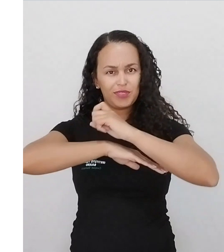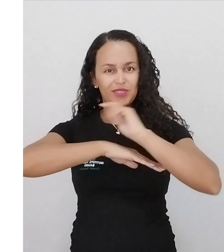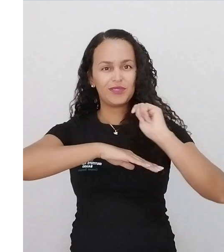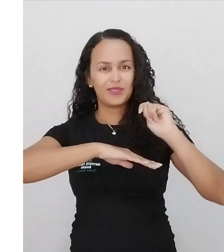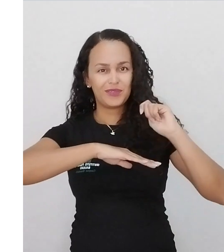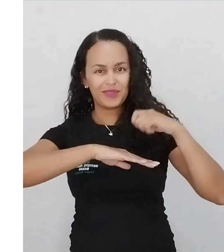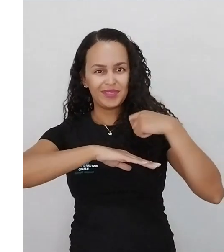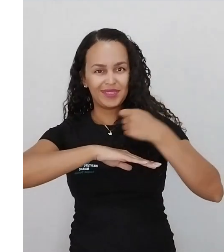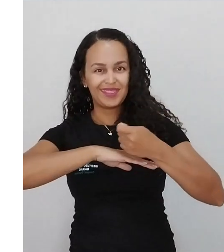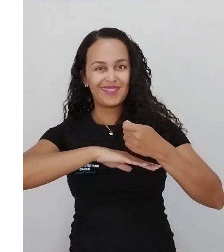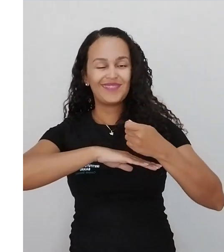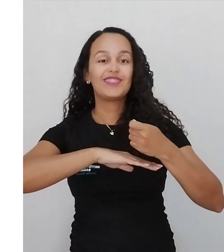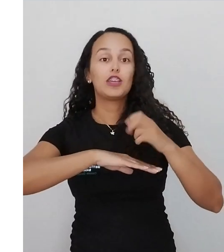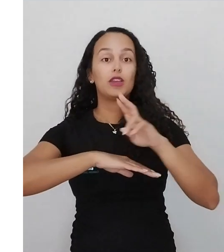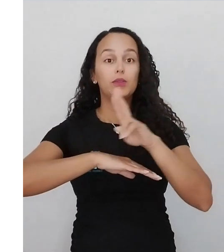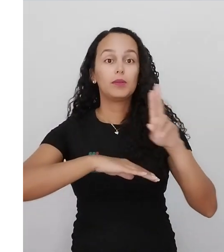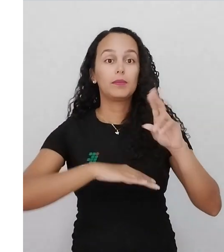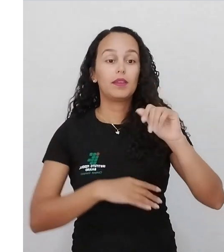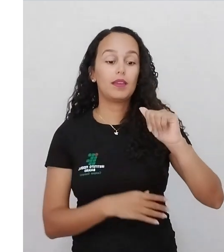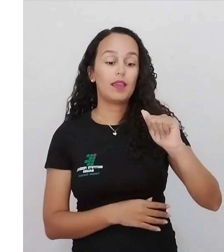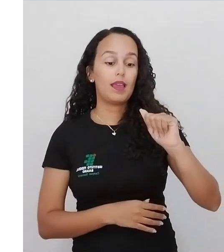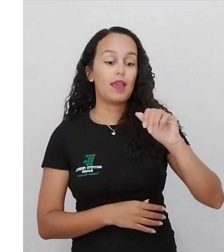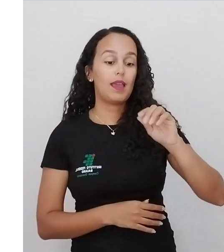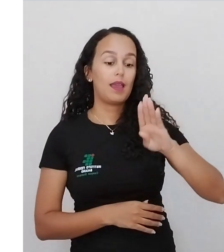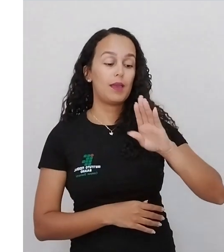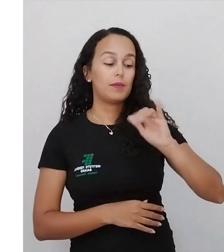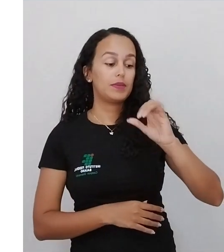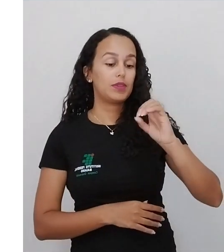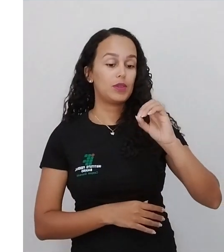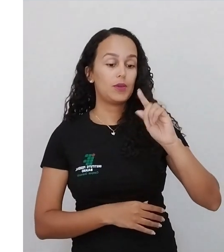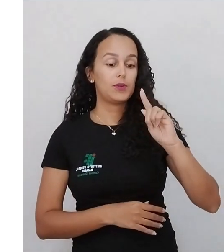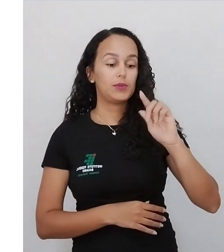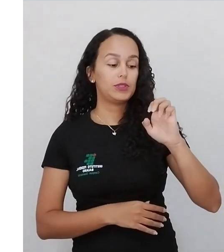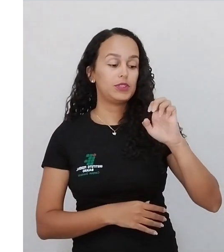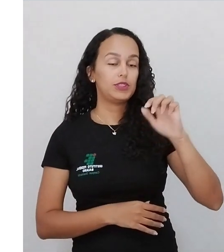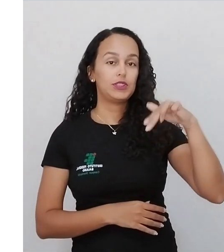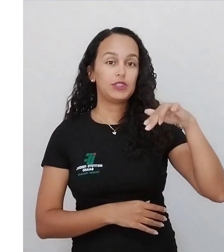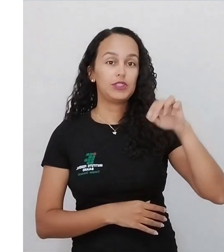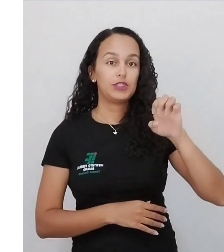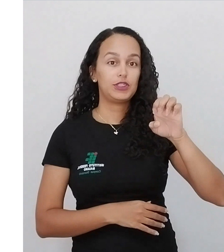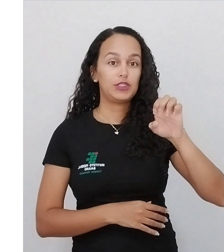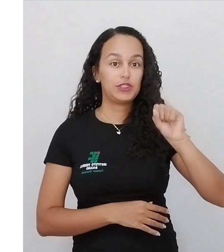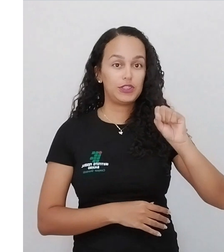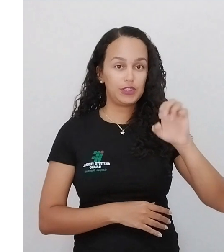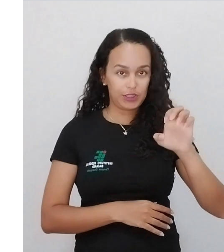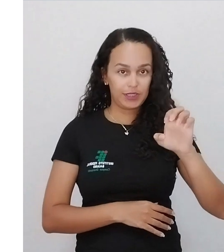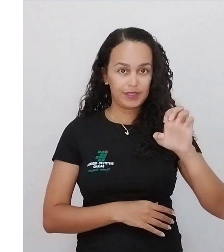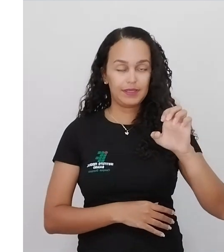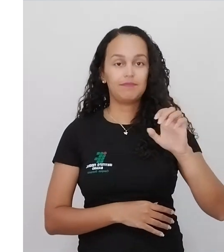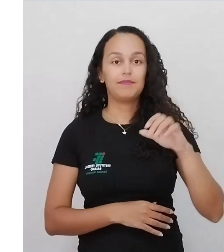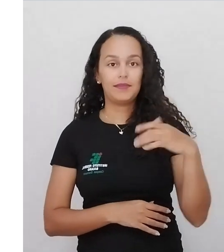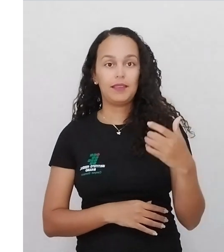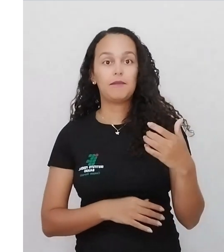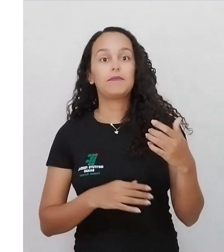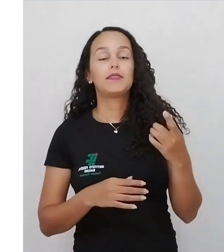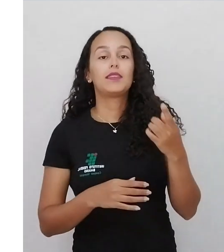eles acreditavam que a vida ela vinha a partir da matéria inanimada. Tanto que se você for analisar a palavra